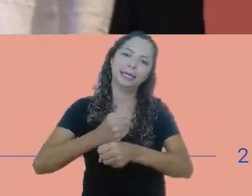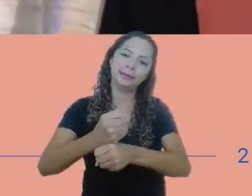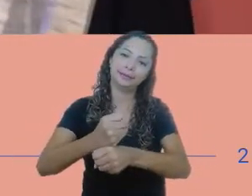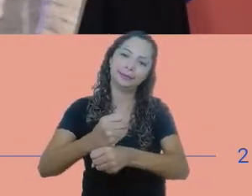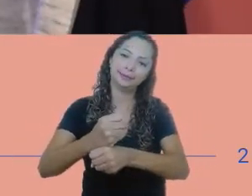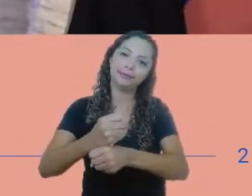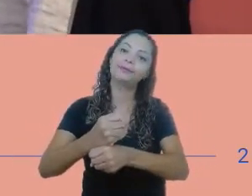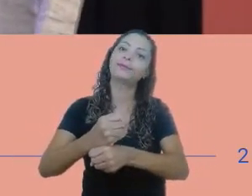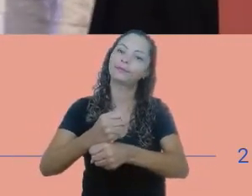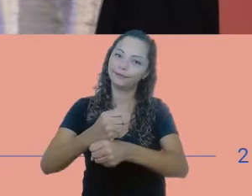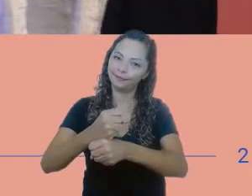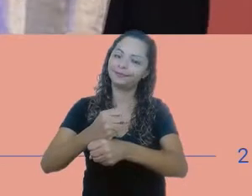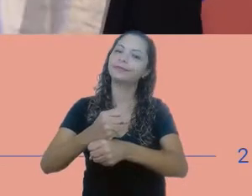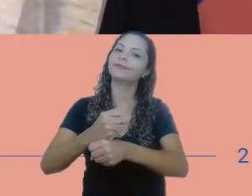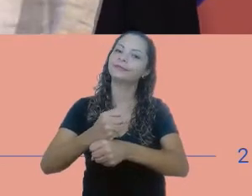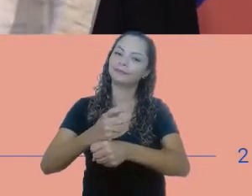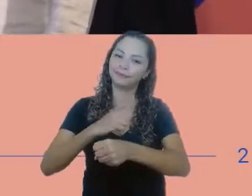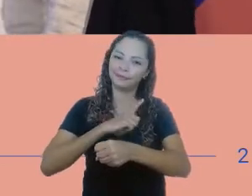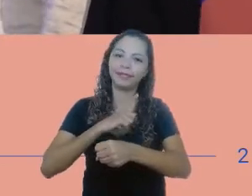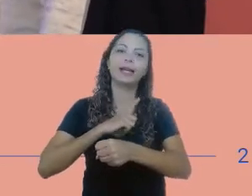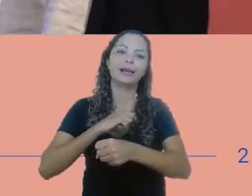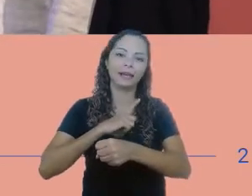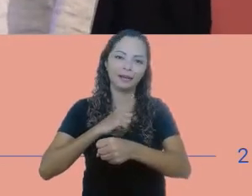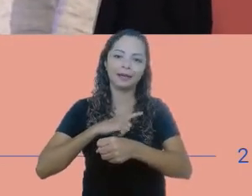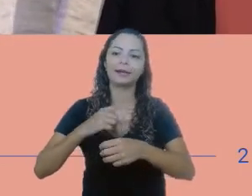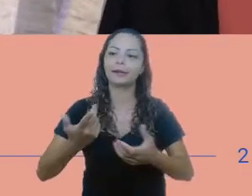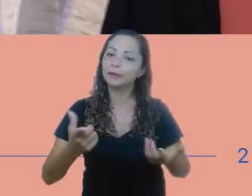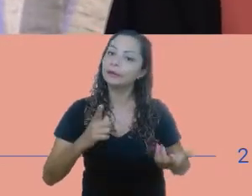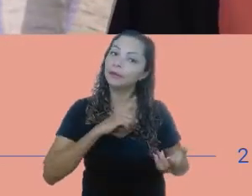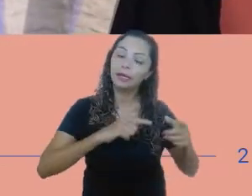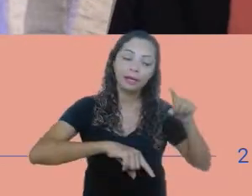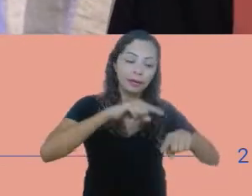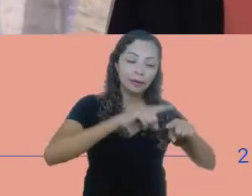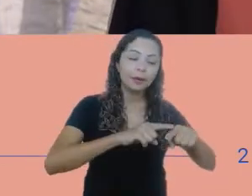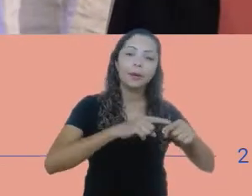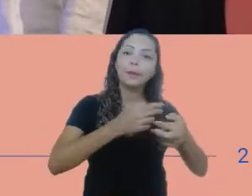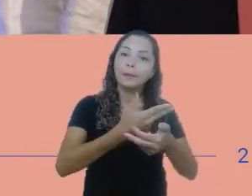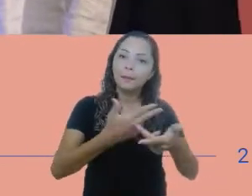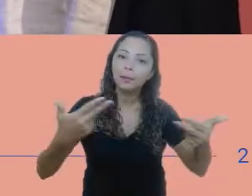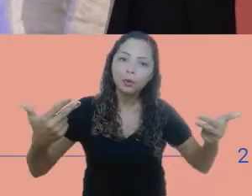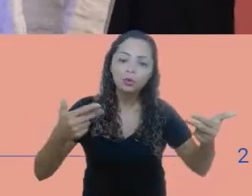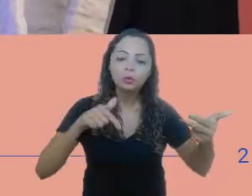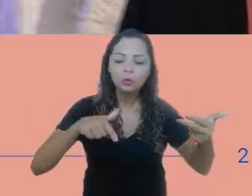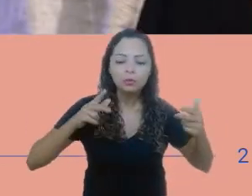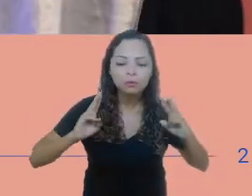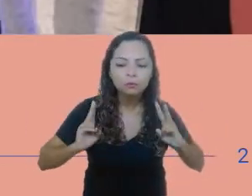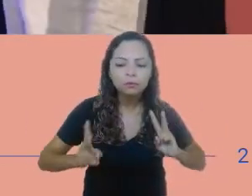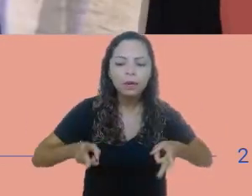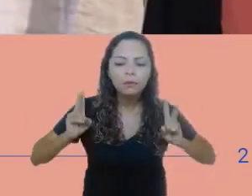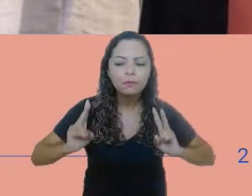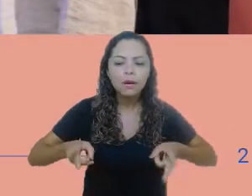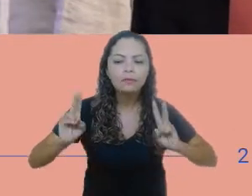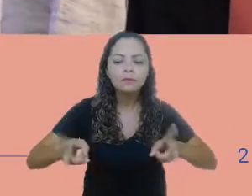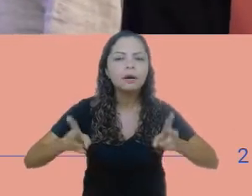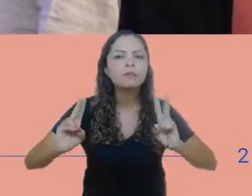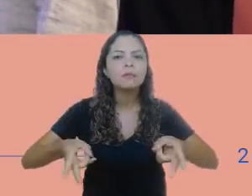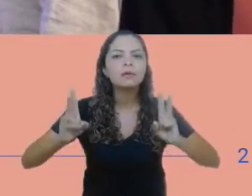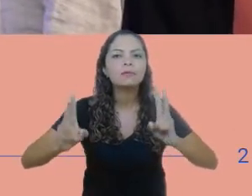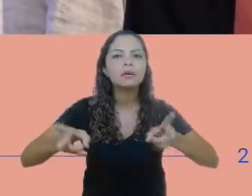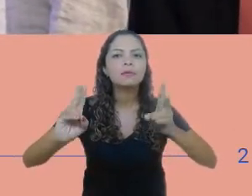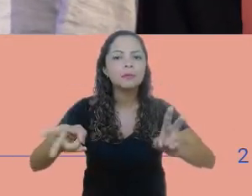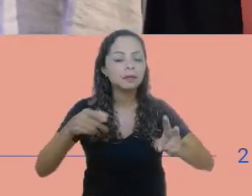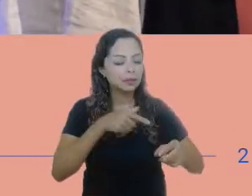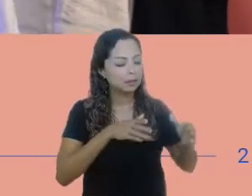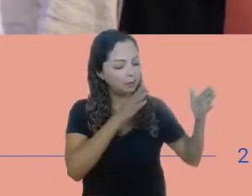trazendo mais sucata mais material daqueles produtos que vão ser cada vez mais robustos para o seu processo produtivo